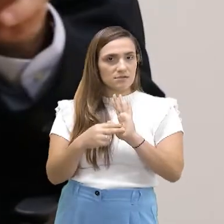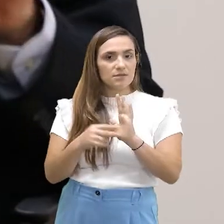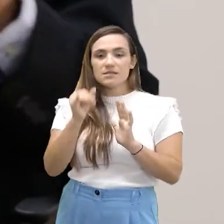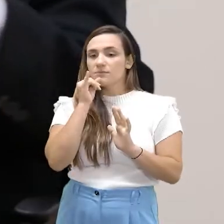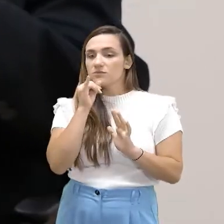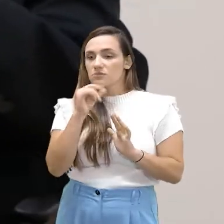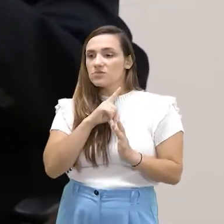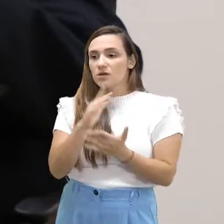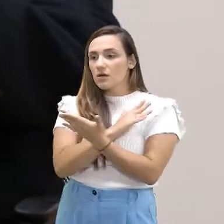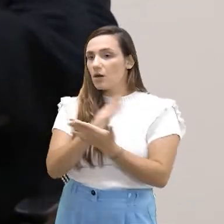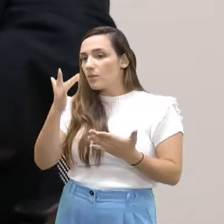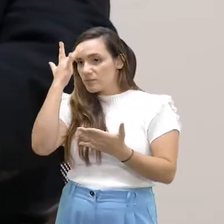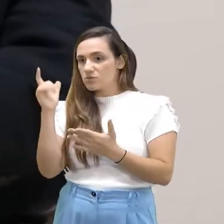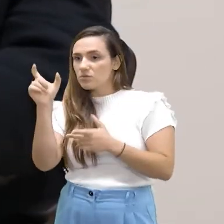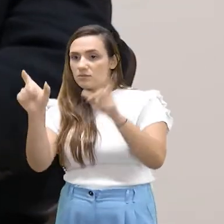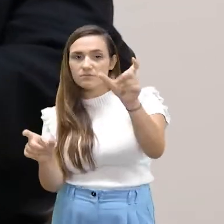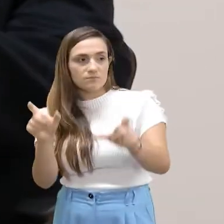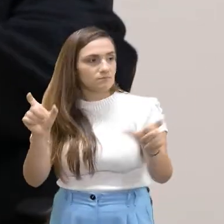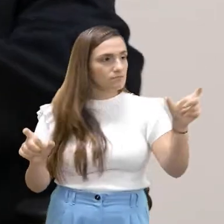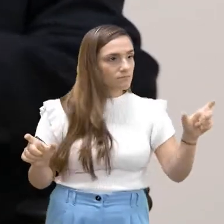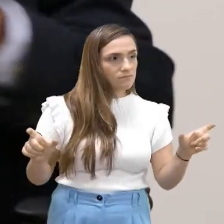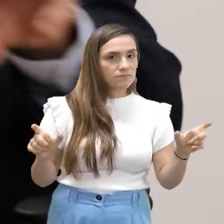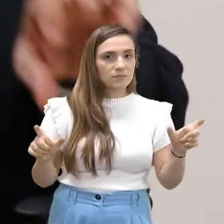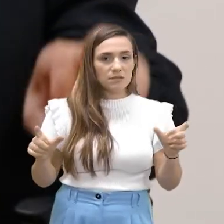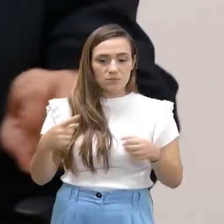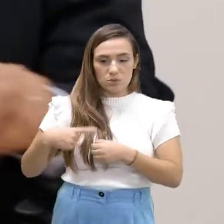havia determinados distritos e